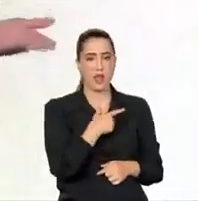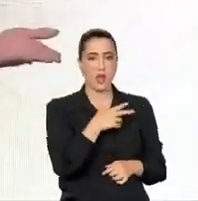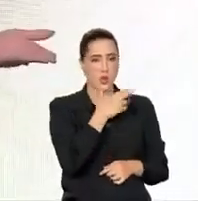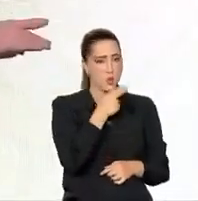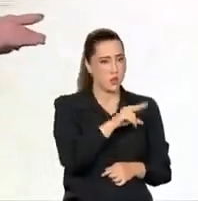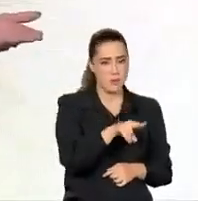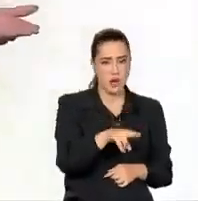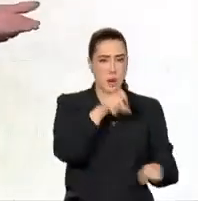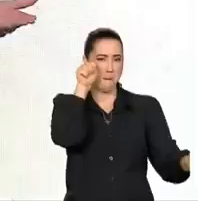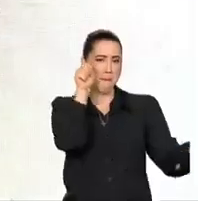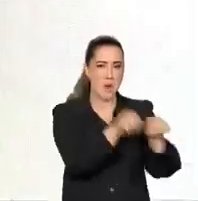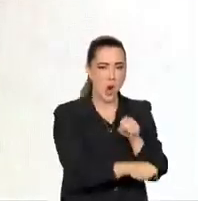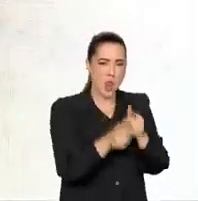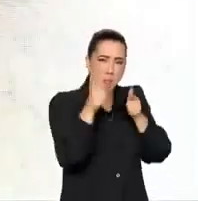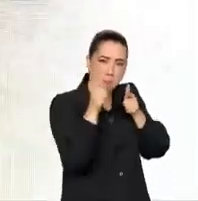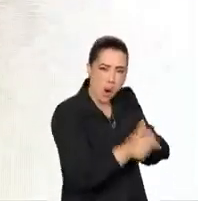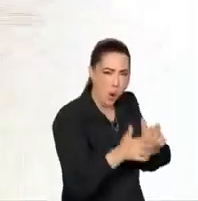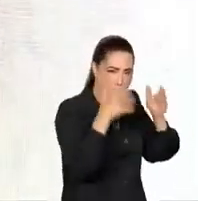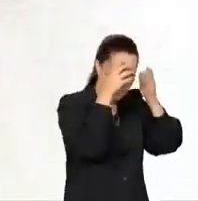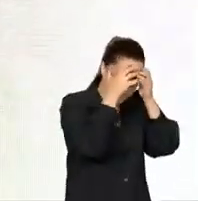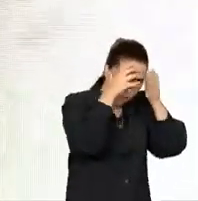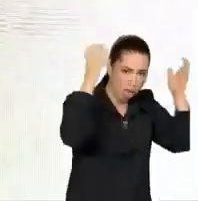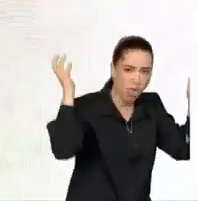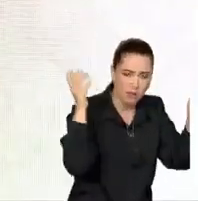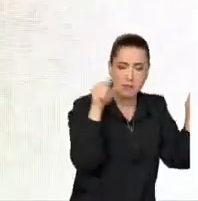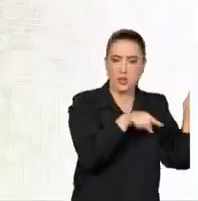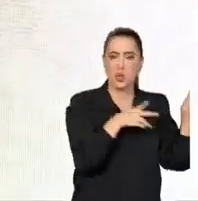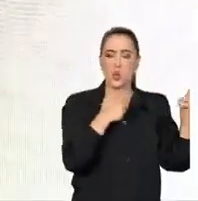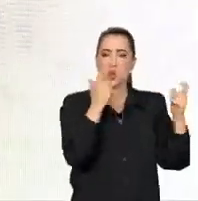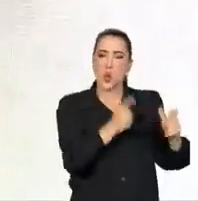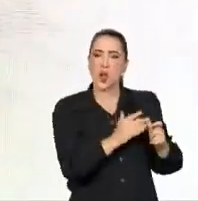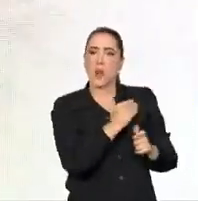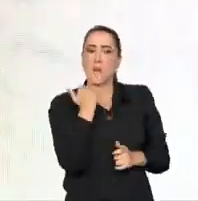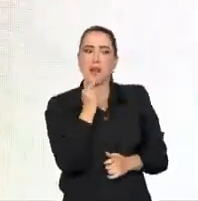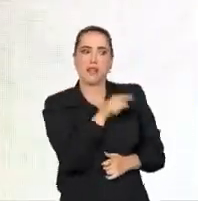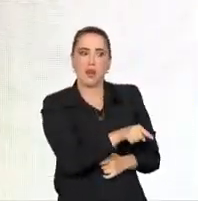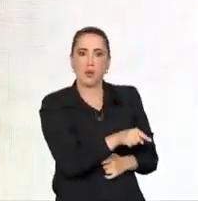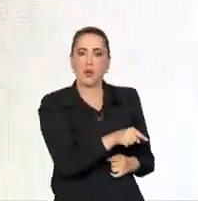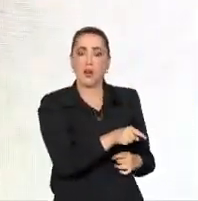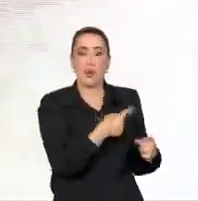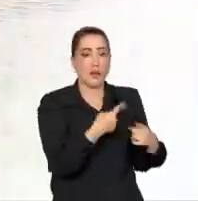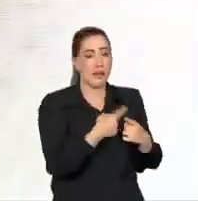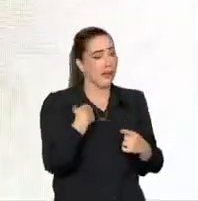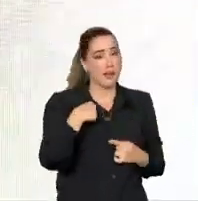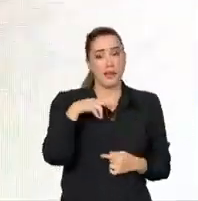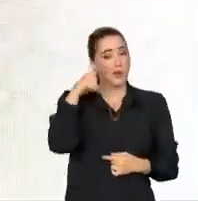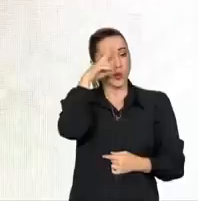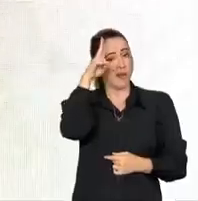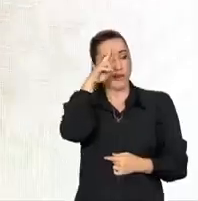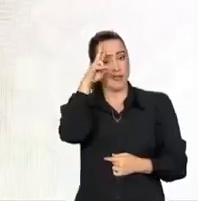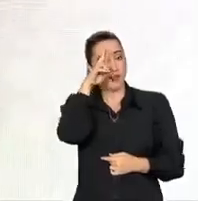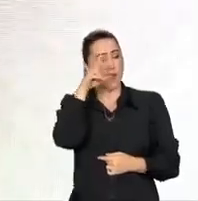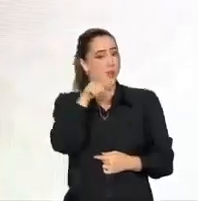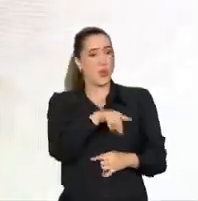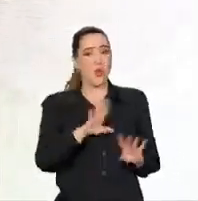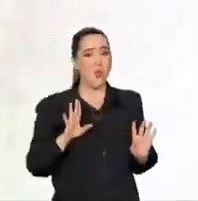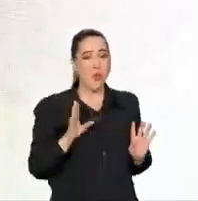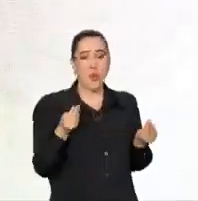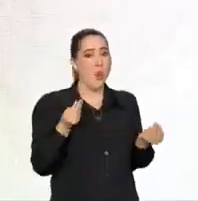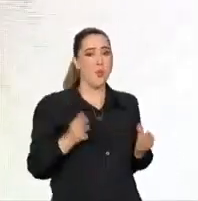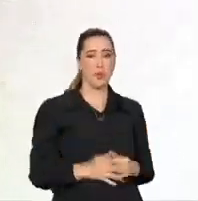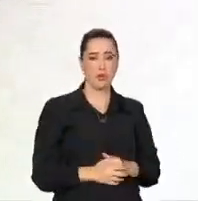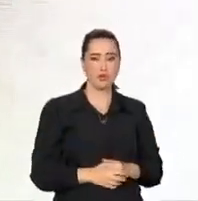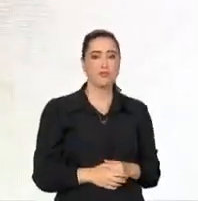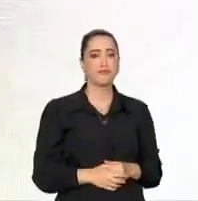não consegue. Tem que mexer com a gente. Eu não posso estar nesse lugar sem lembrar de onde eu vim. Eu não posso sentar numa cadeira de